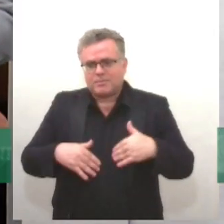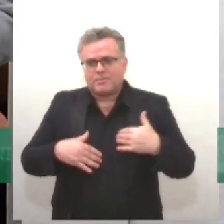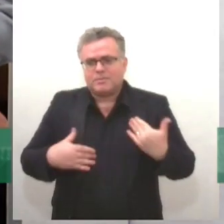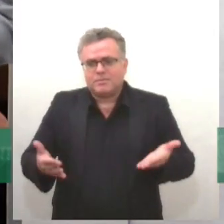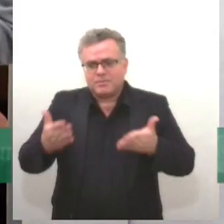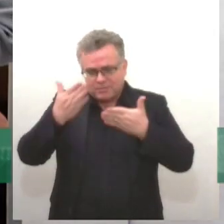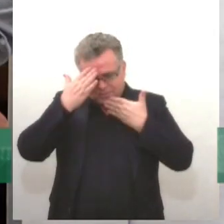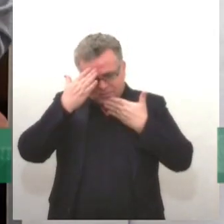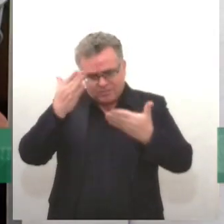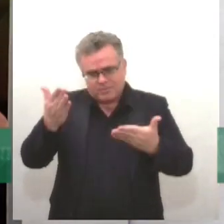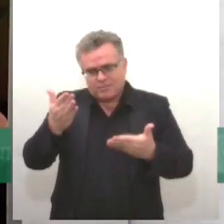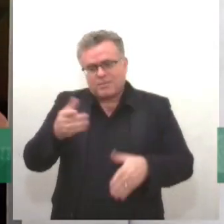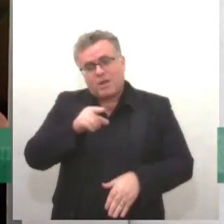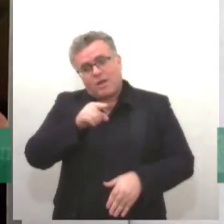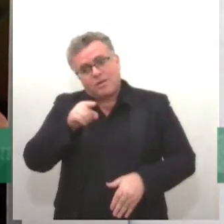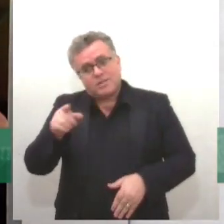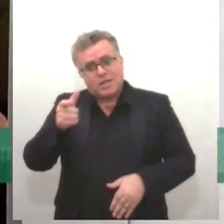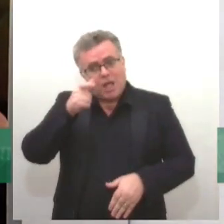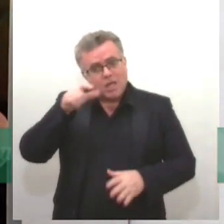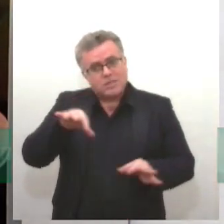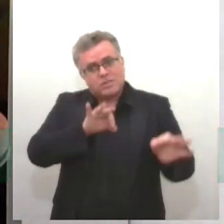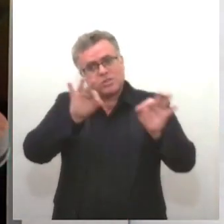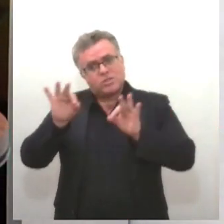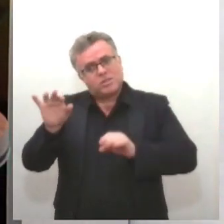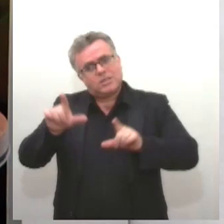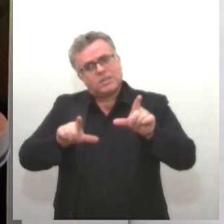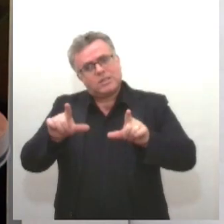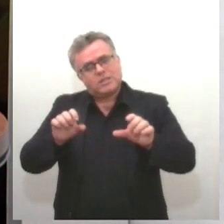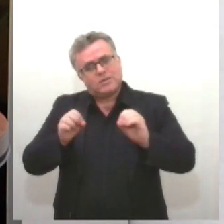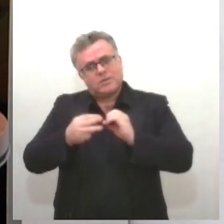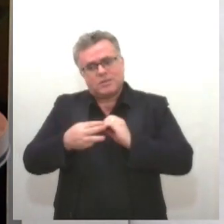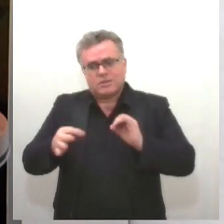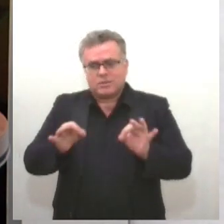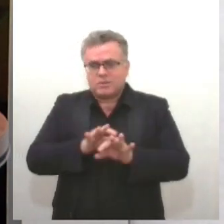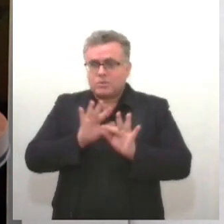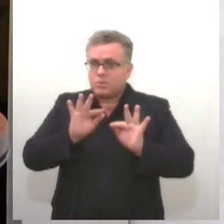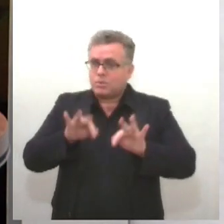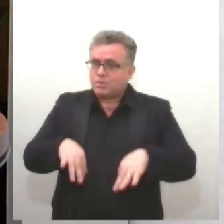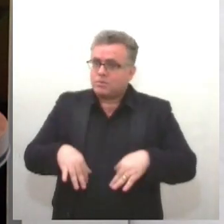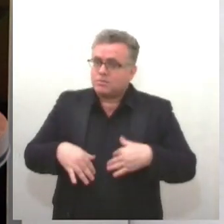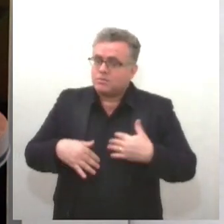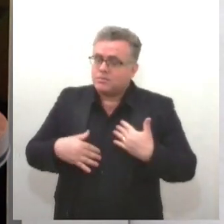que assiste a gente aqui na TV Alese. A gente fica por aqui, eu encontro